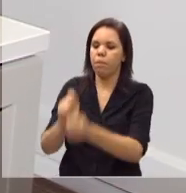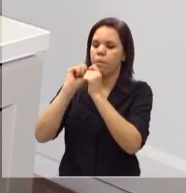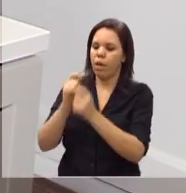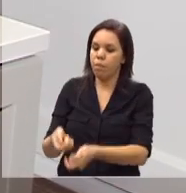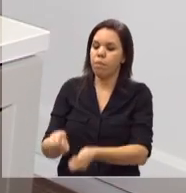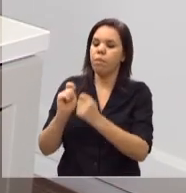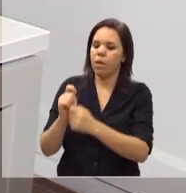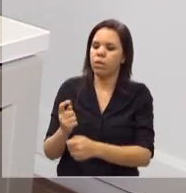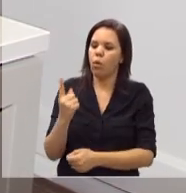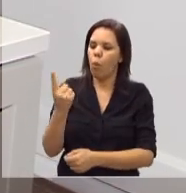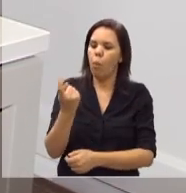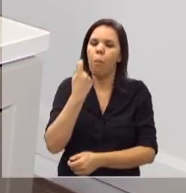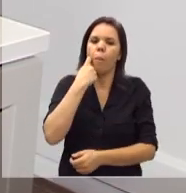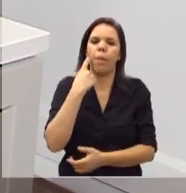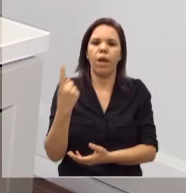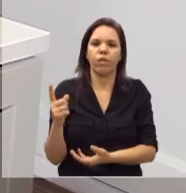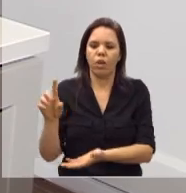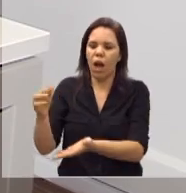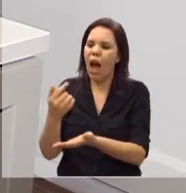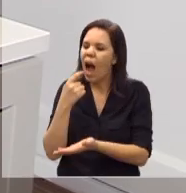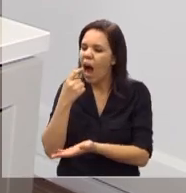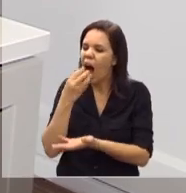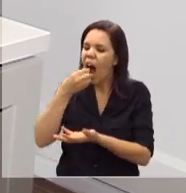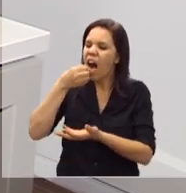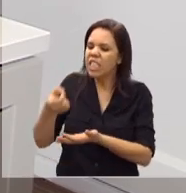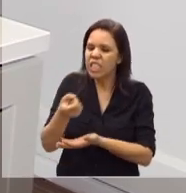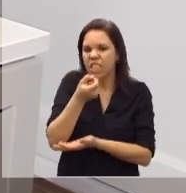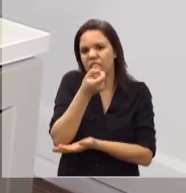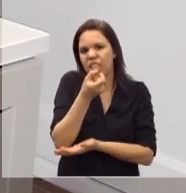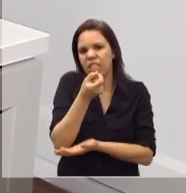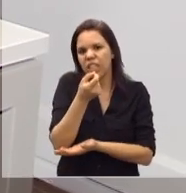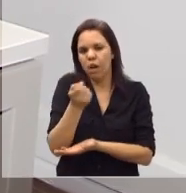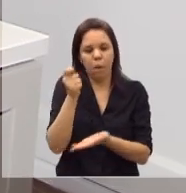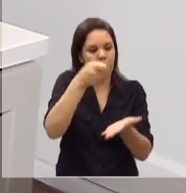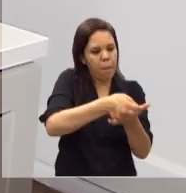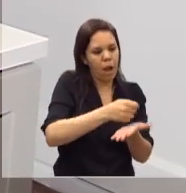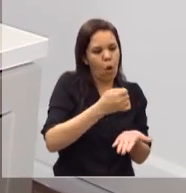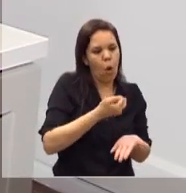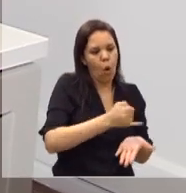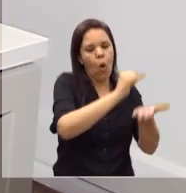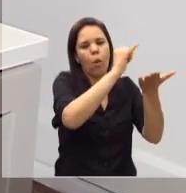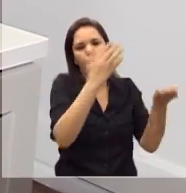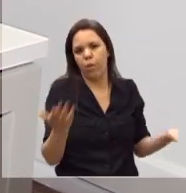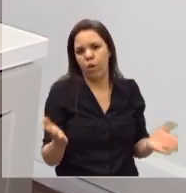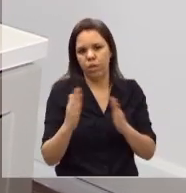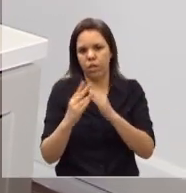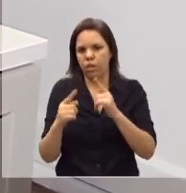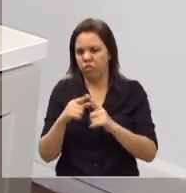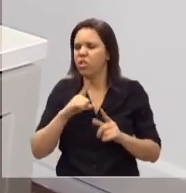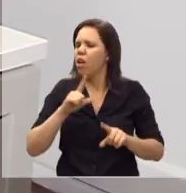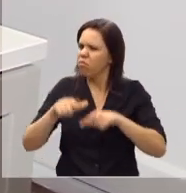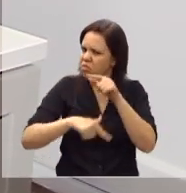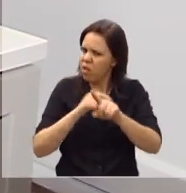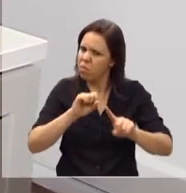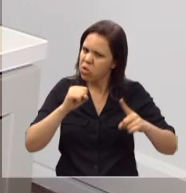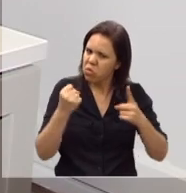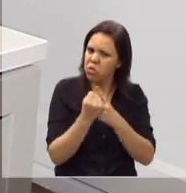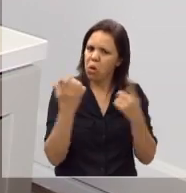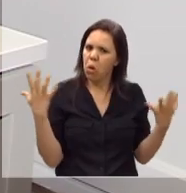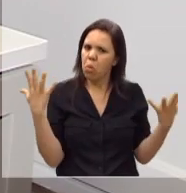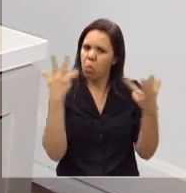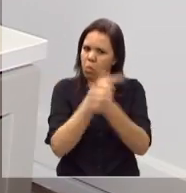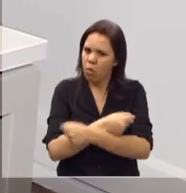você pescasse um peixe e da boca desse peixe tirou uma moeda e pagou seu devido imposto. Então as igrejas têm um trabalho social muito